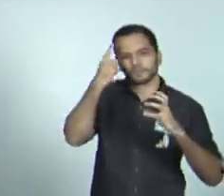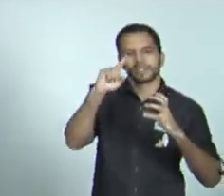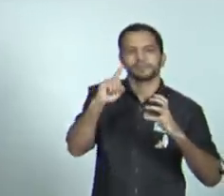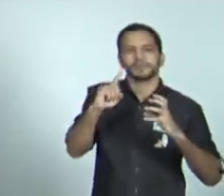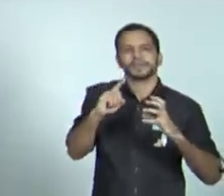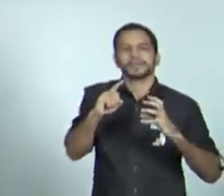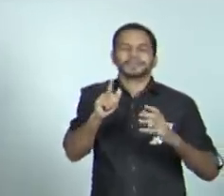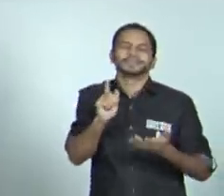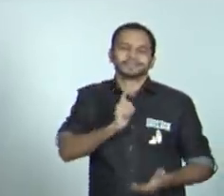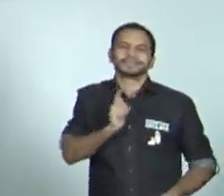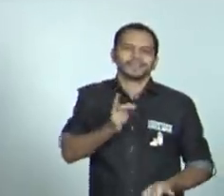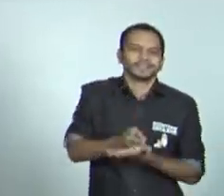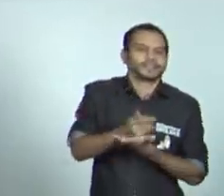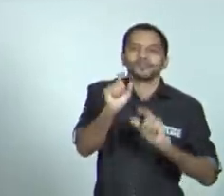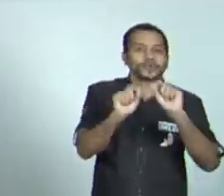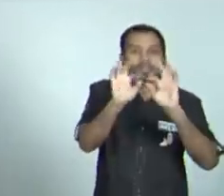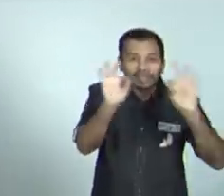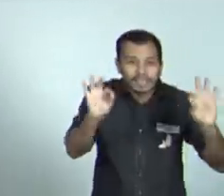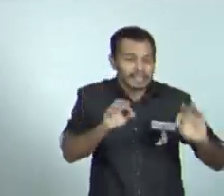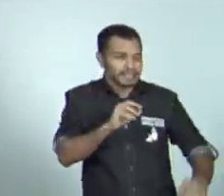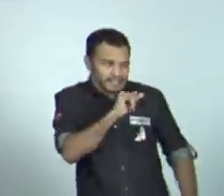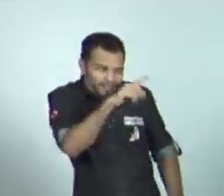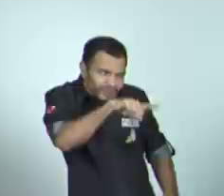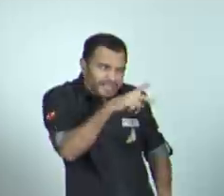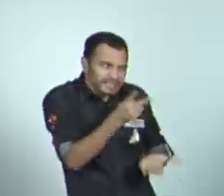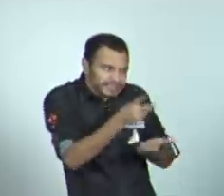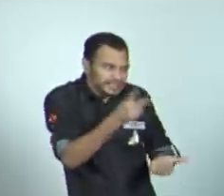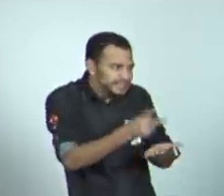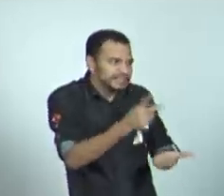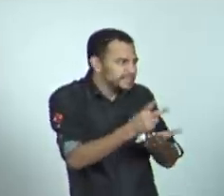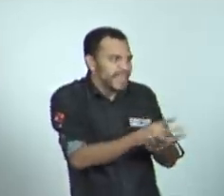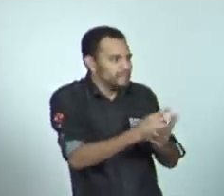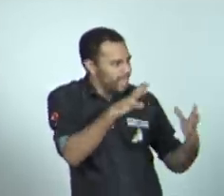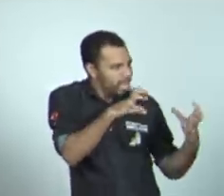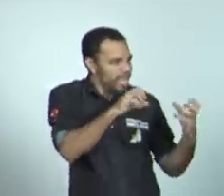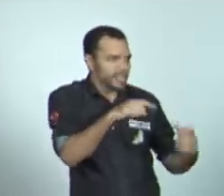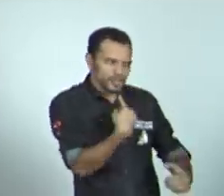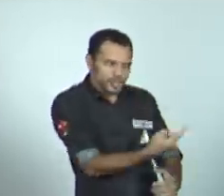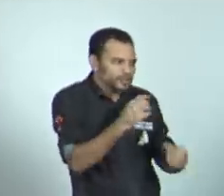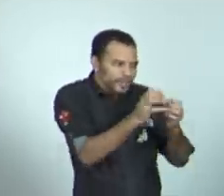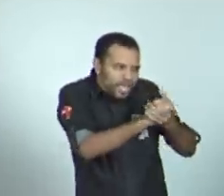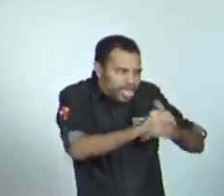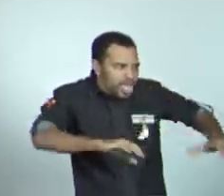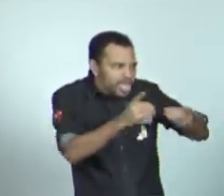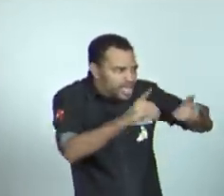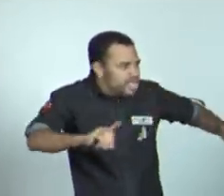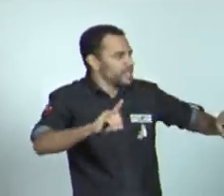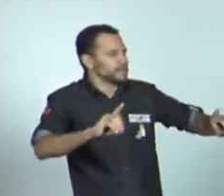fala que ela frase mal dita se continuar assim nós vamos separar pronto profetizou